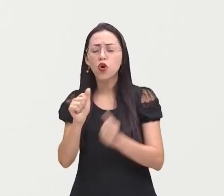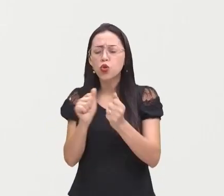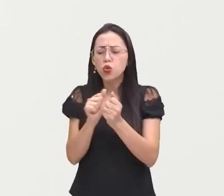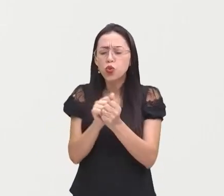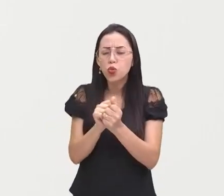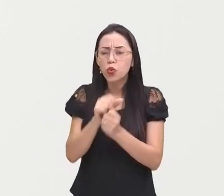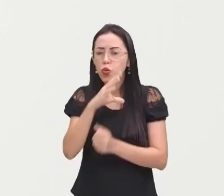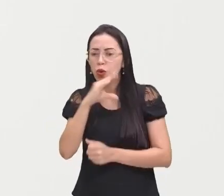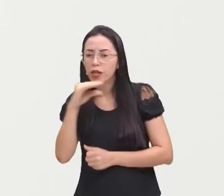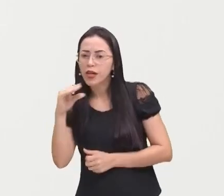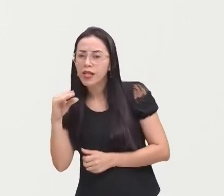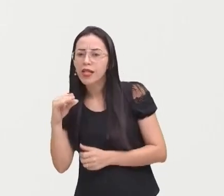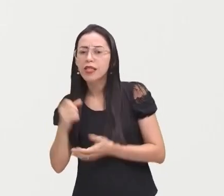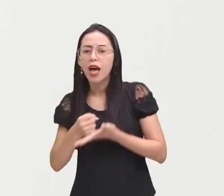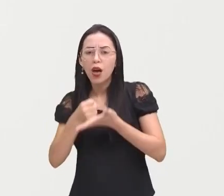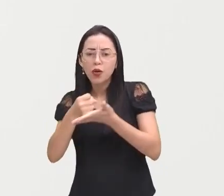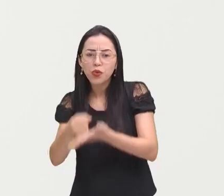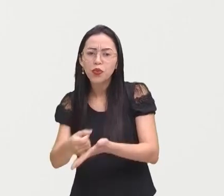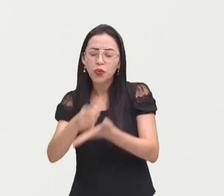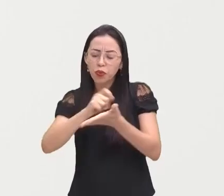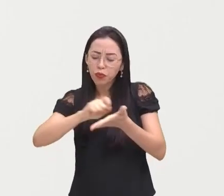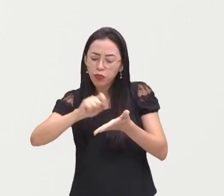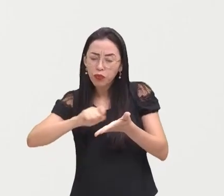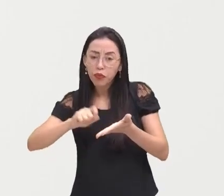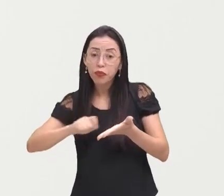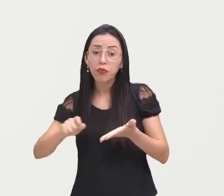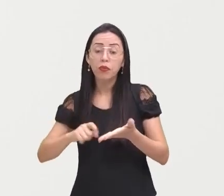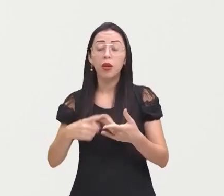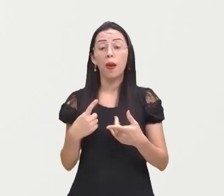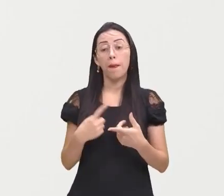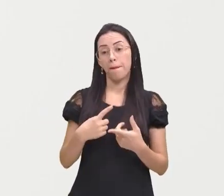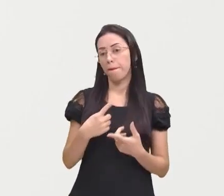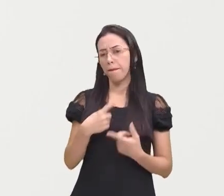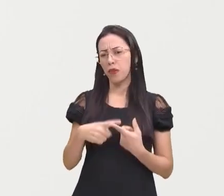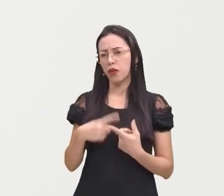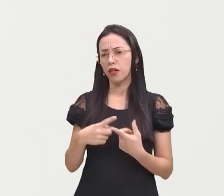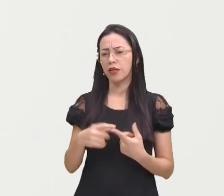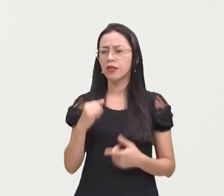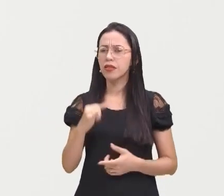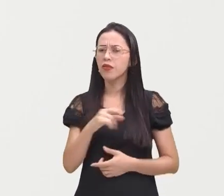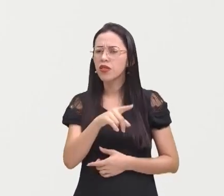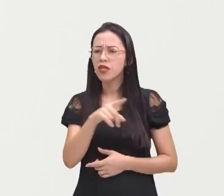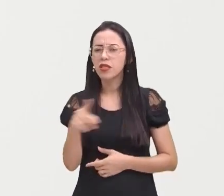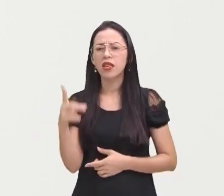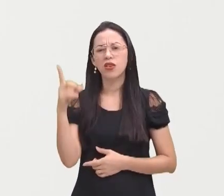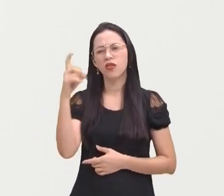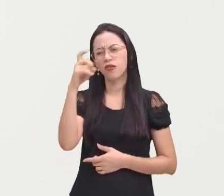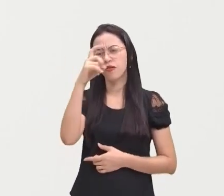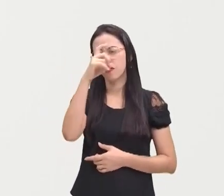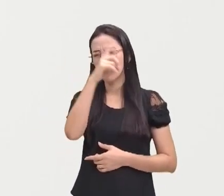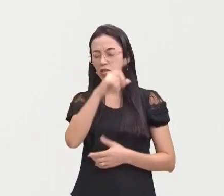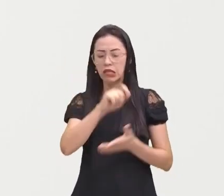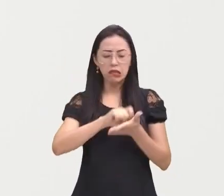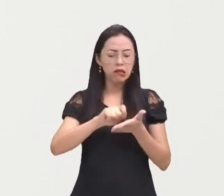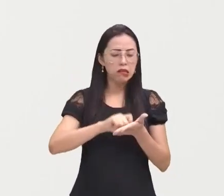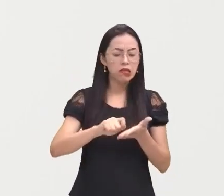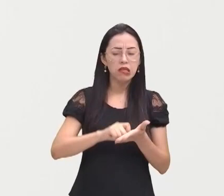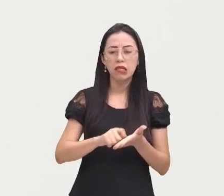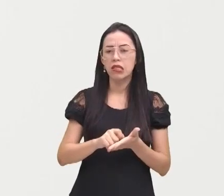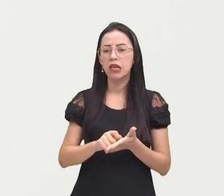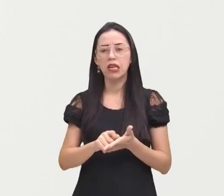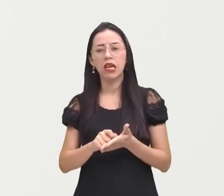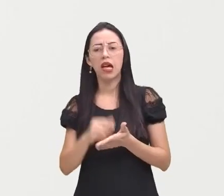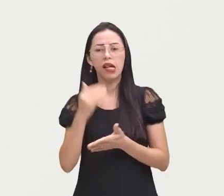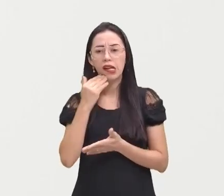alguma dificuldade, crianças, é muito importante vocês pedirem a ajuda de alguém que vocês queiram, papai